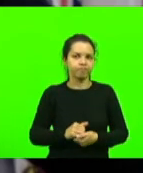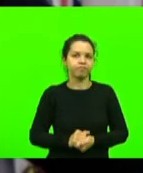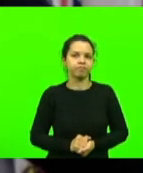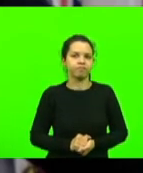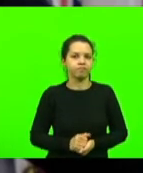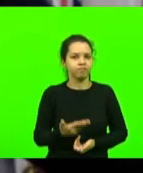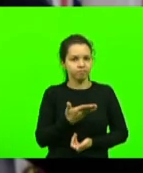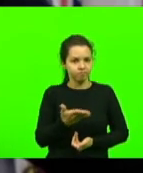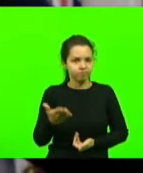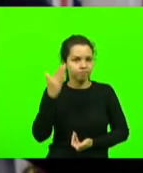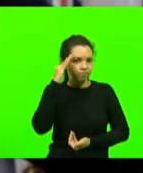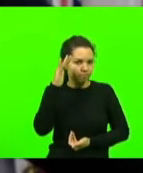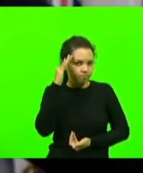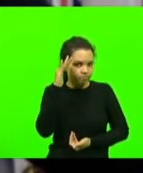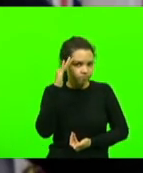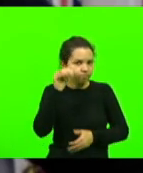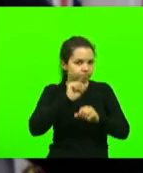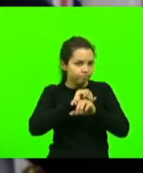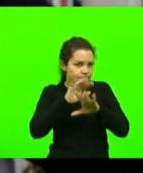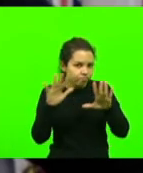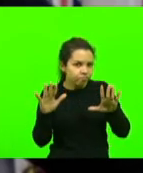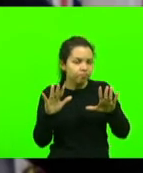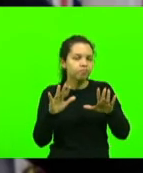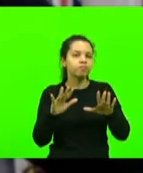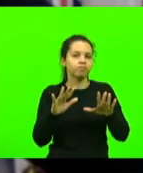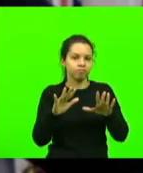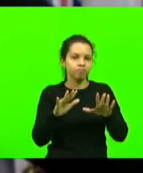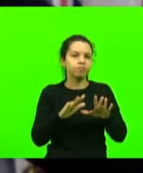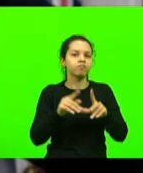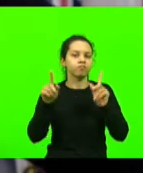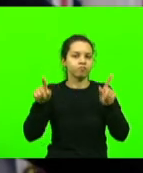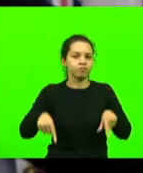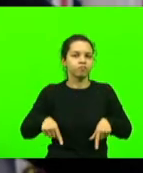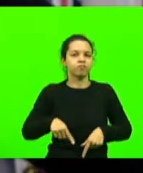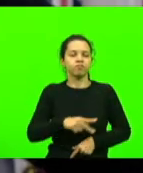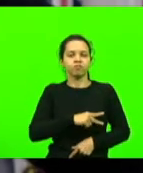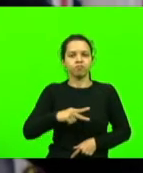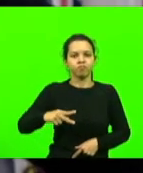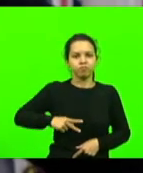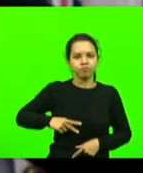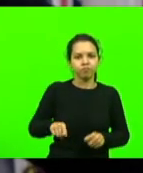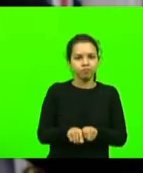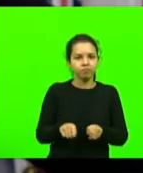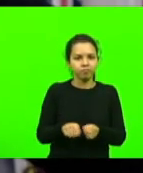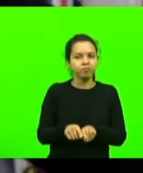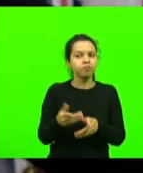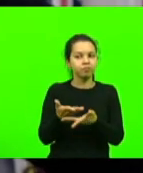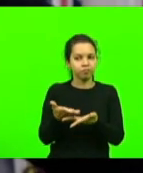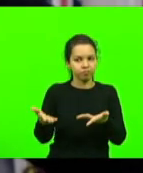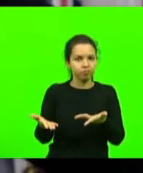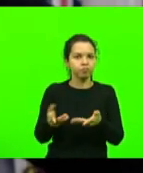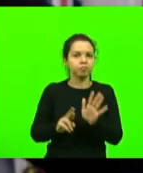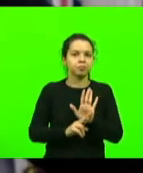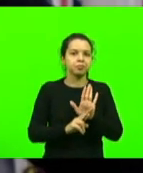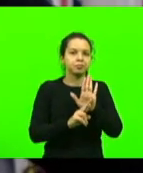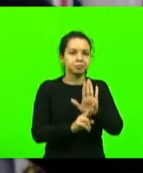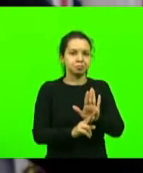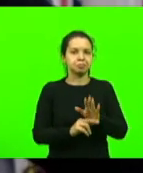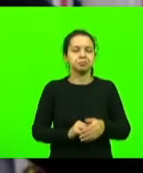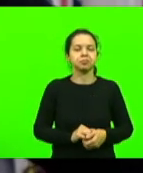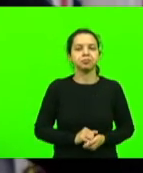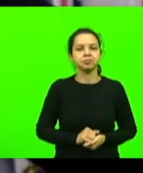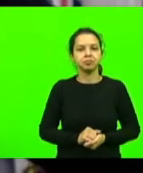consolidar uma compreensão comum dos Servidores Públicos no caso aqueles que estão aqui hoje representados